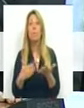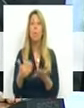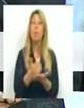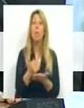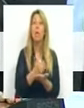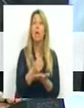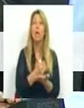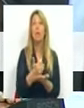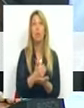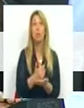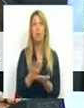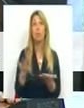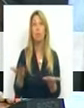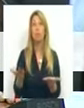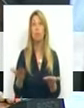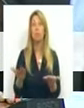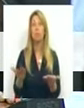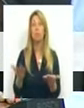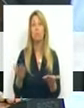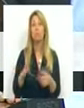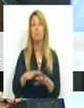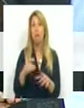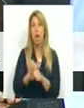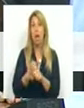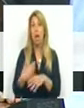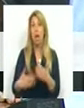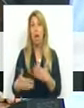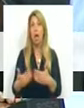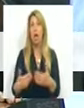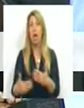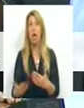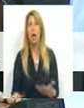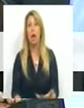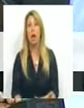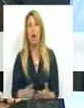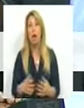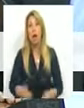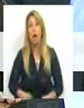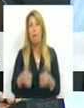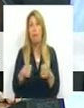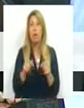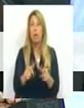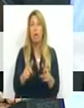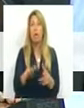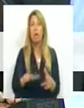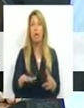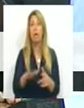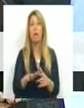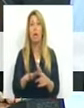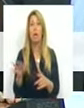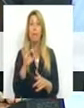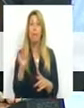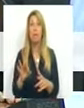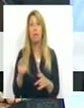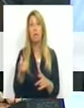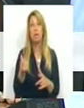rendimento que proveniente do core da sua atividade, melhorando aqui, neste caso, a sua margem